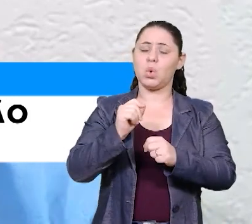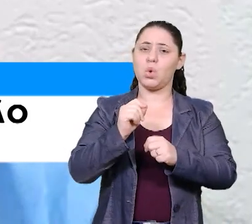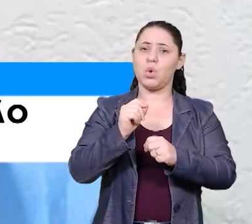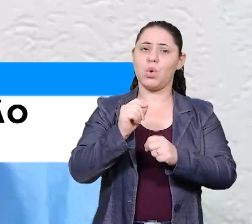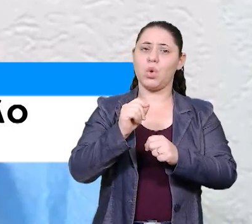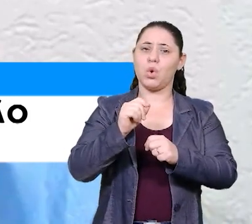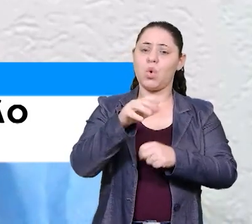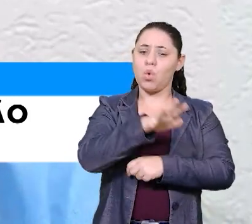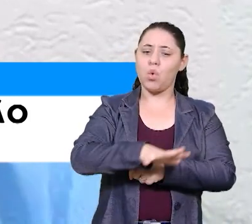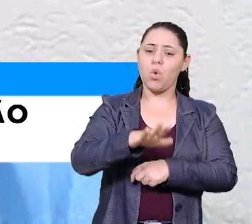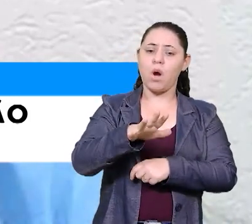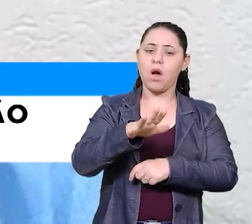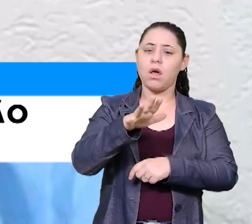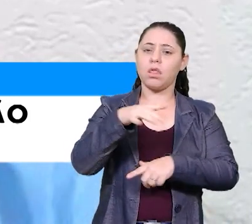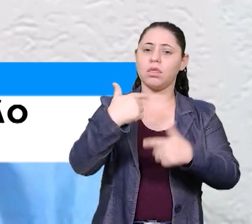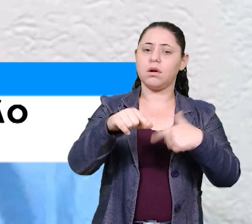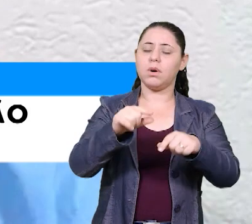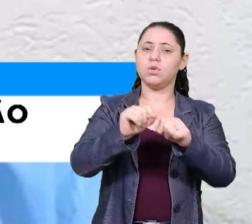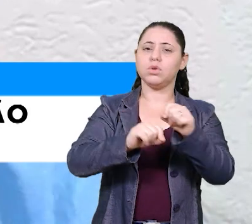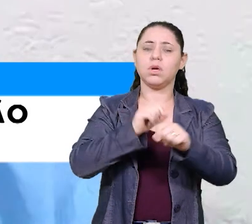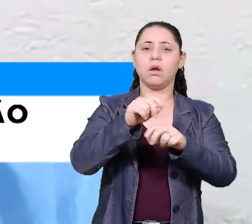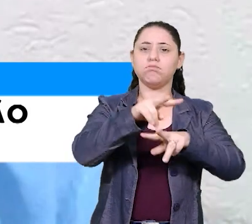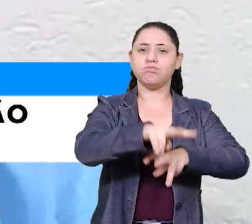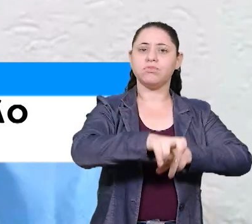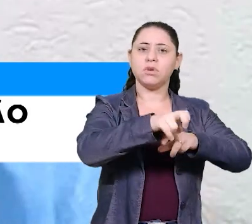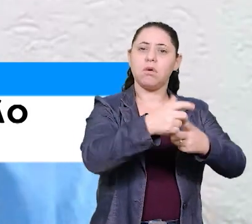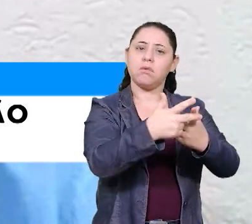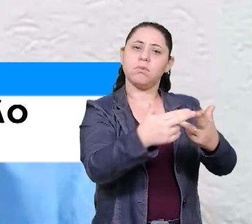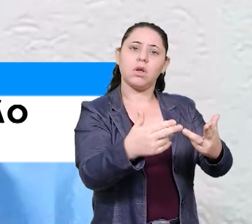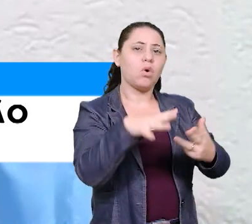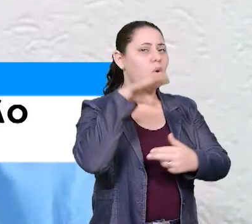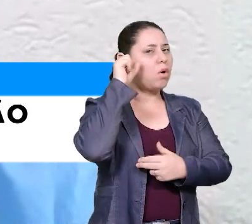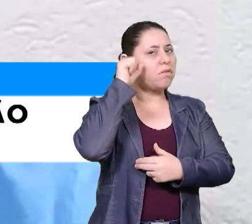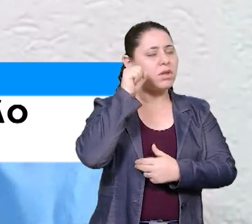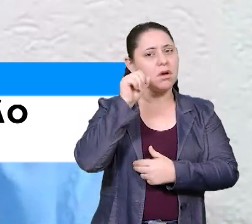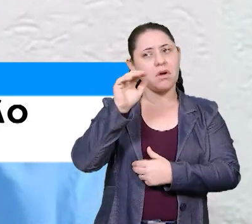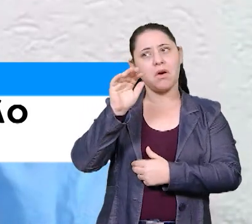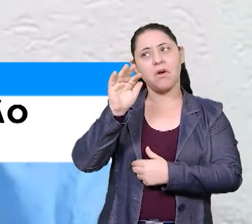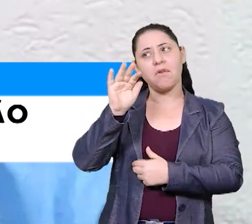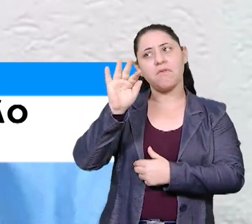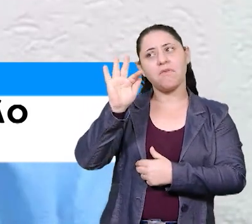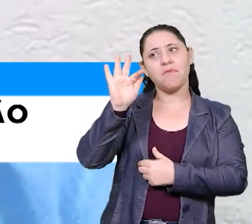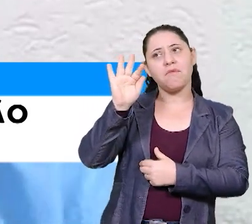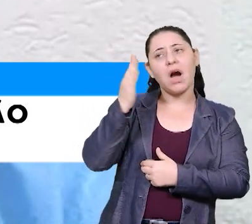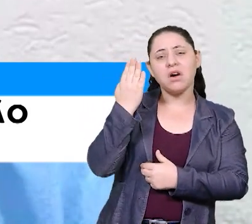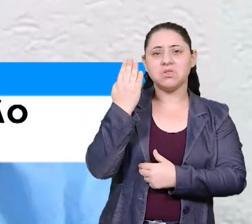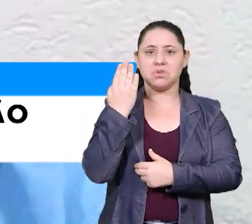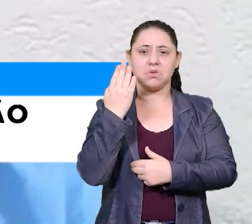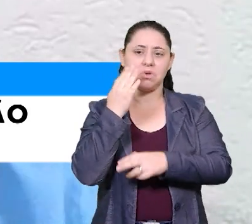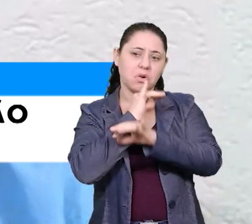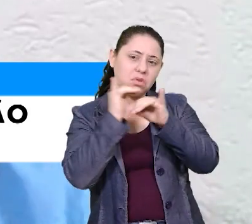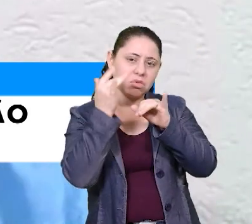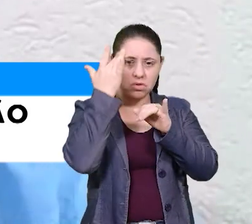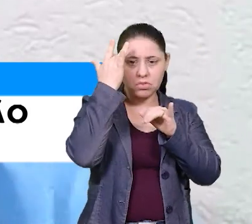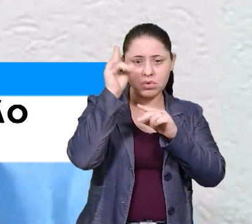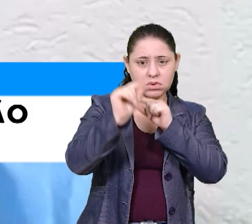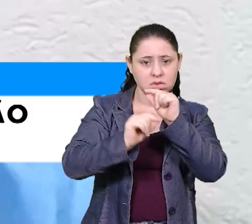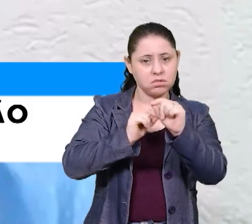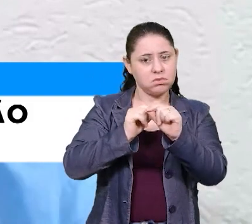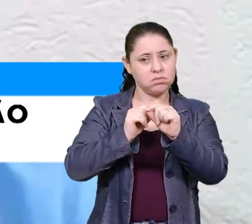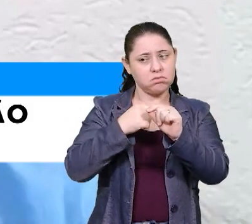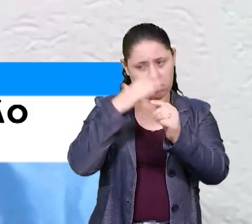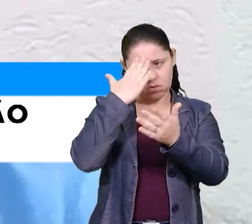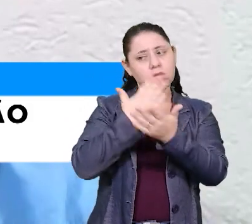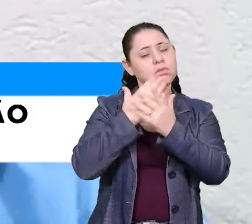anos. E o setor que sustenta esse país de pé, que é o setor do agronegócio, a gente tem ouvido se é